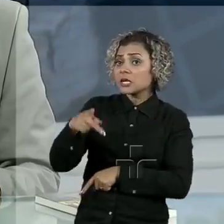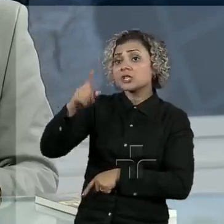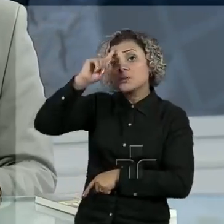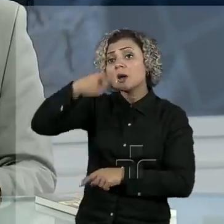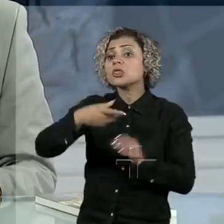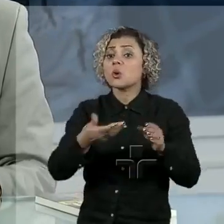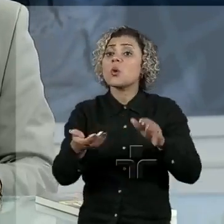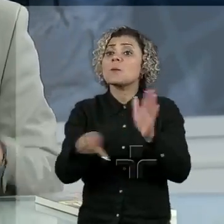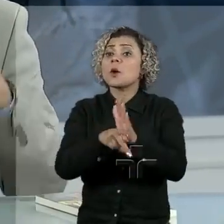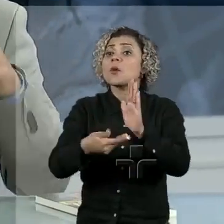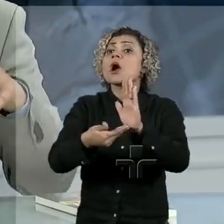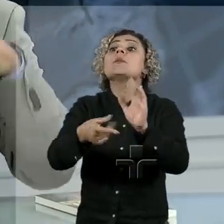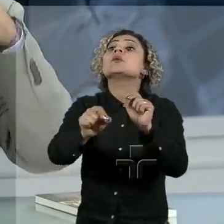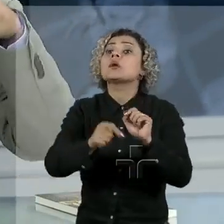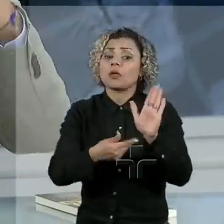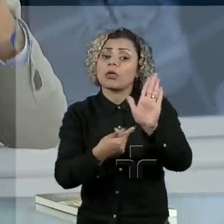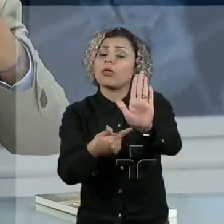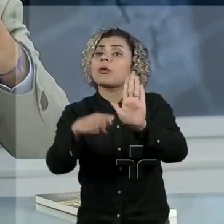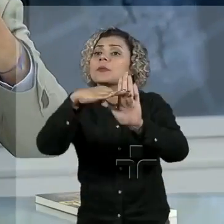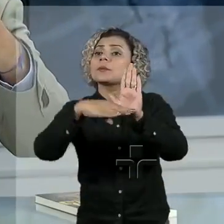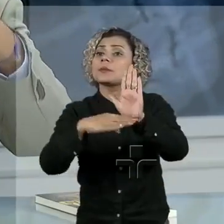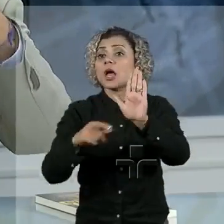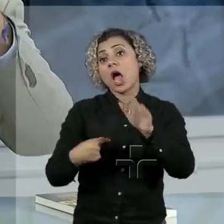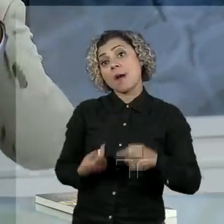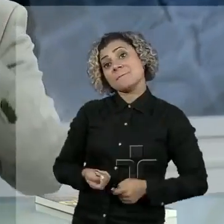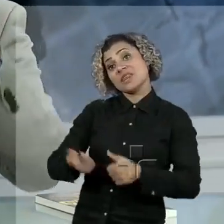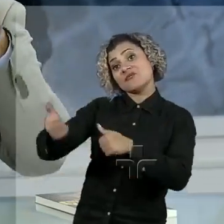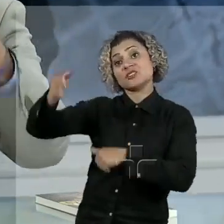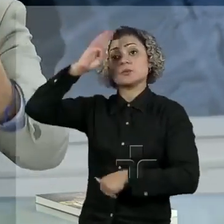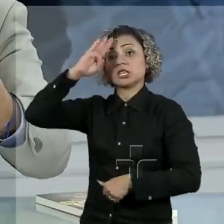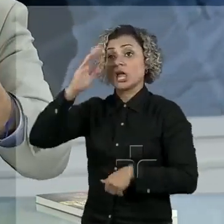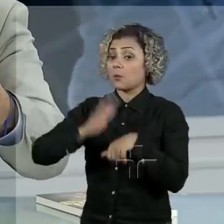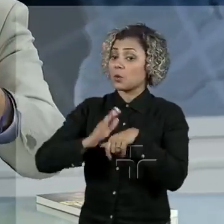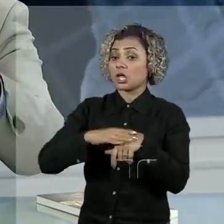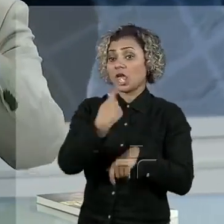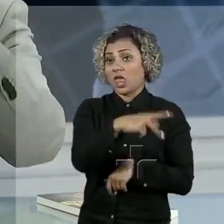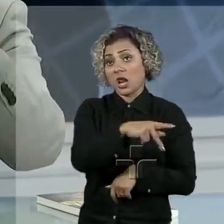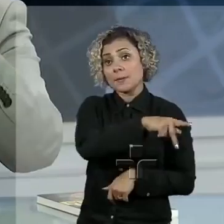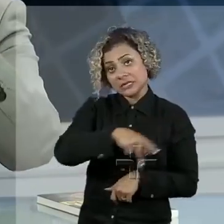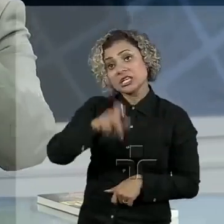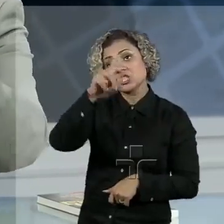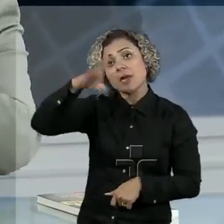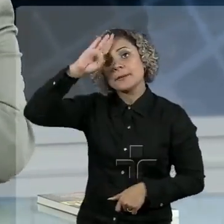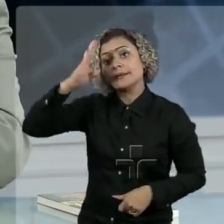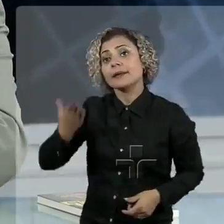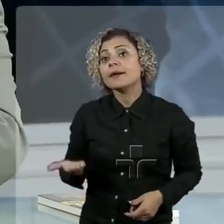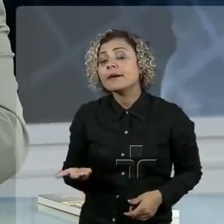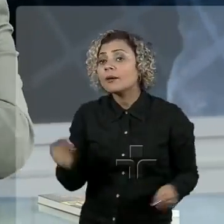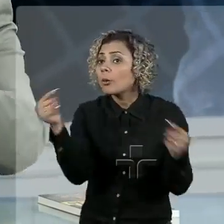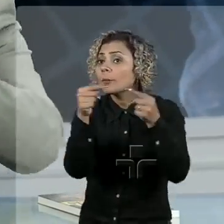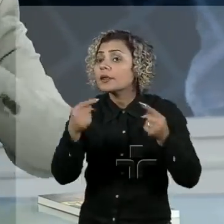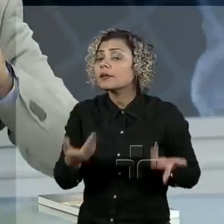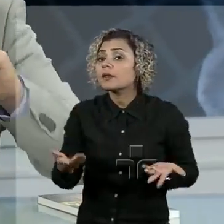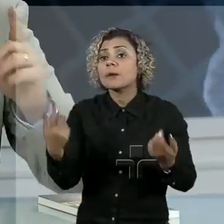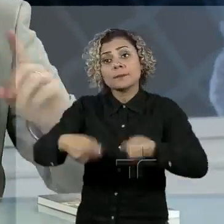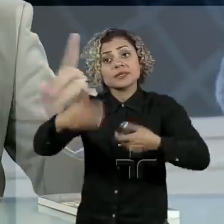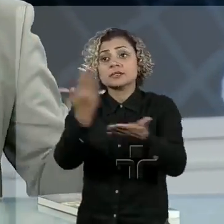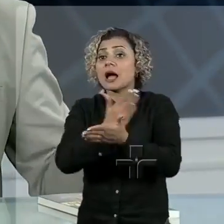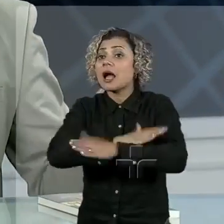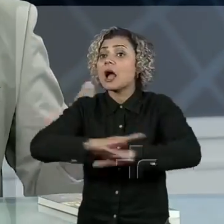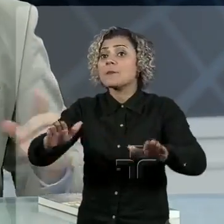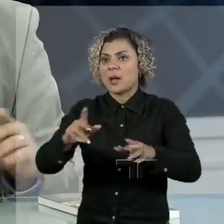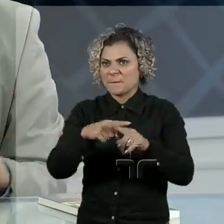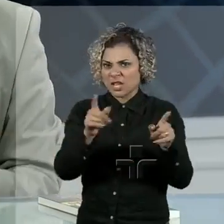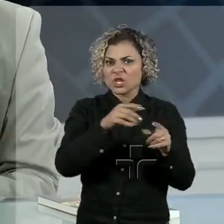para a Câmara? Ele mandou privilégio para os militares, porque ele representa esses segmentos. Nós precisamos acabar com os privilégios, mas não prejudicar